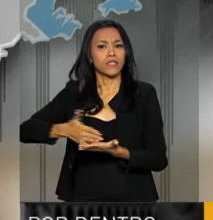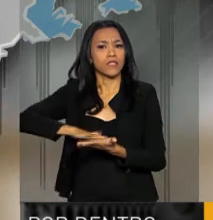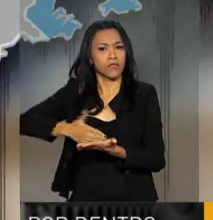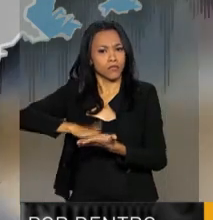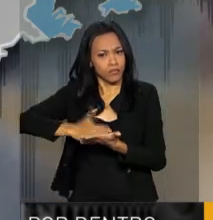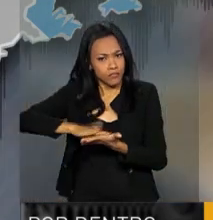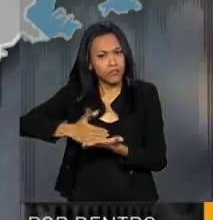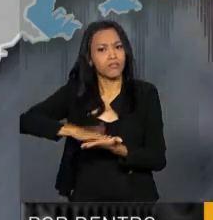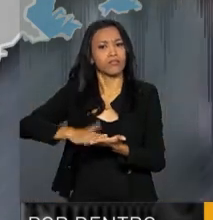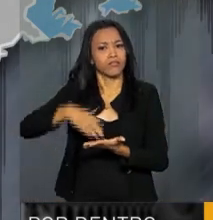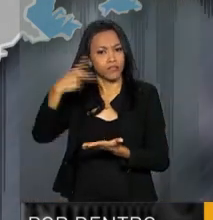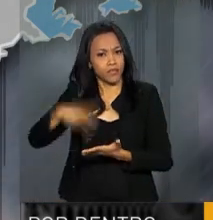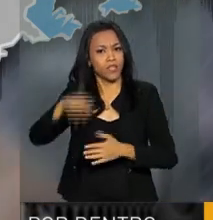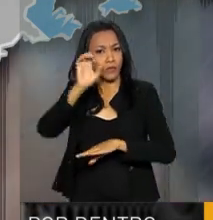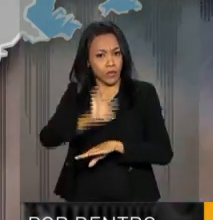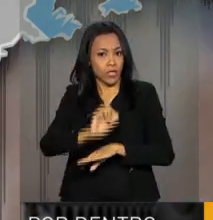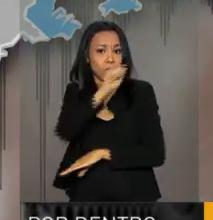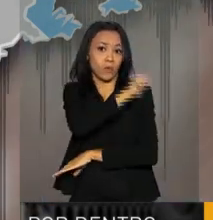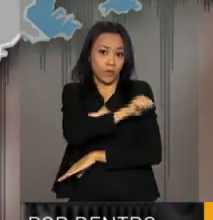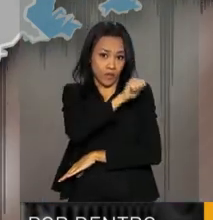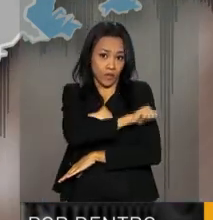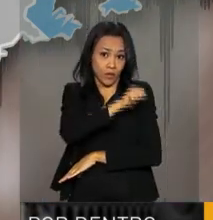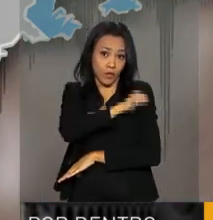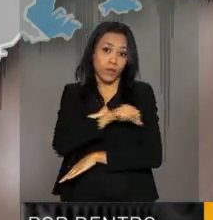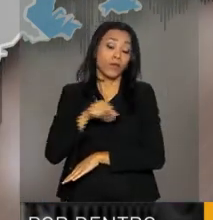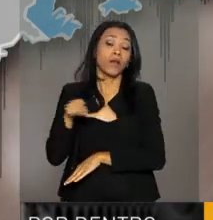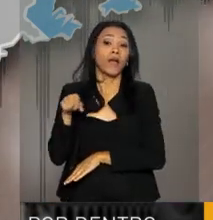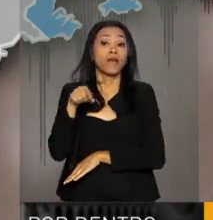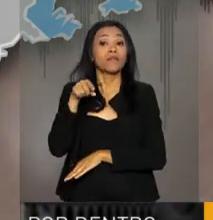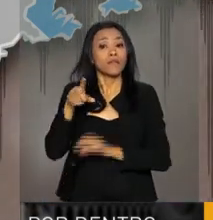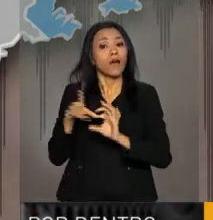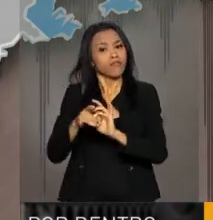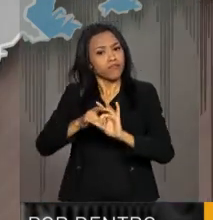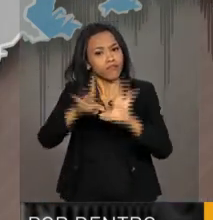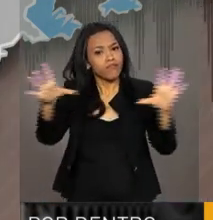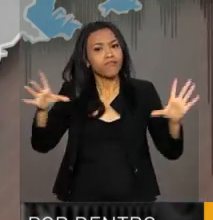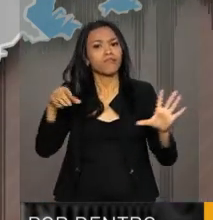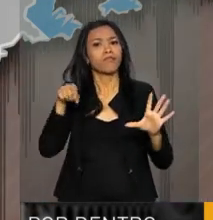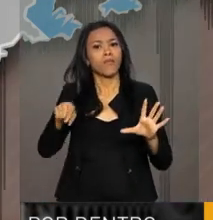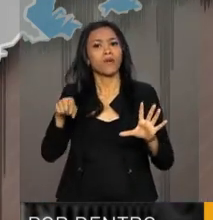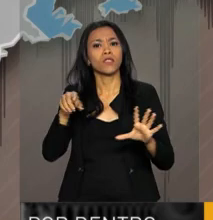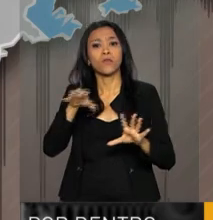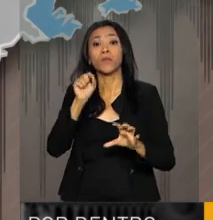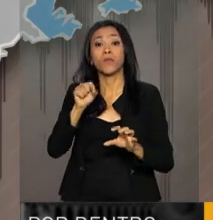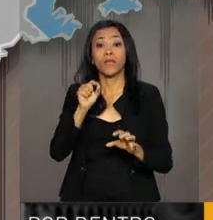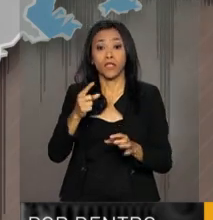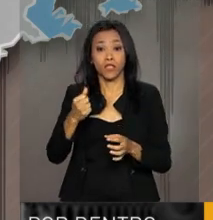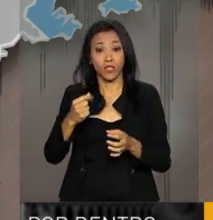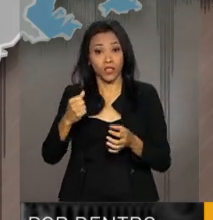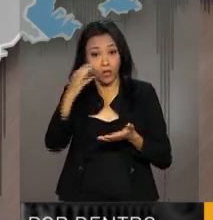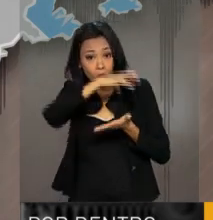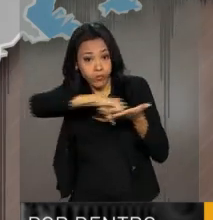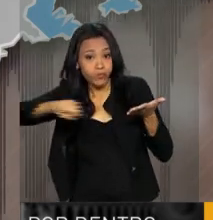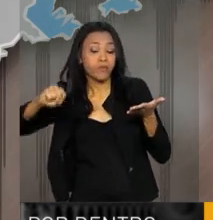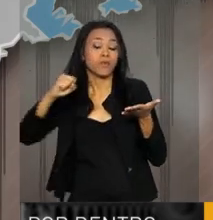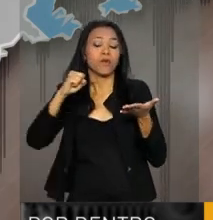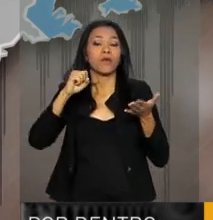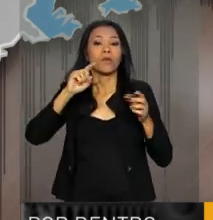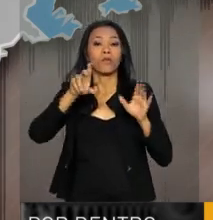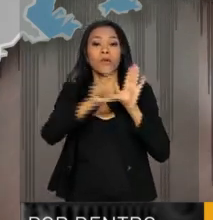do rio de janeiro nosso estado que estamos em campos autorizadas pelo ministério da cultura fazer uma captação via lei rouanet e